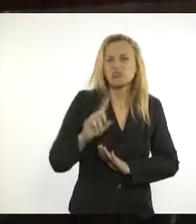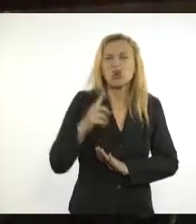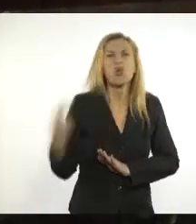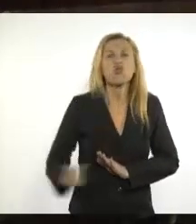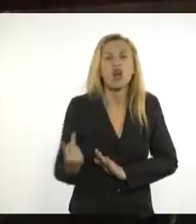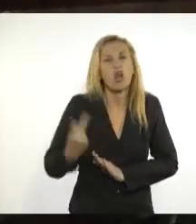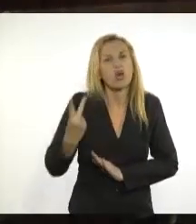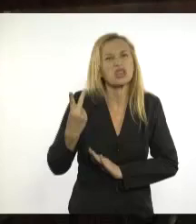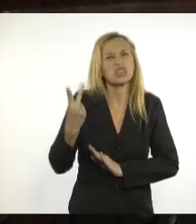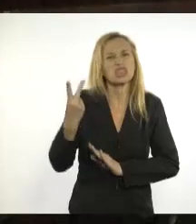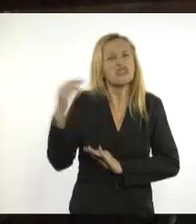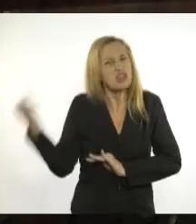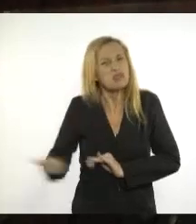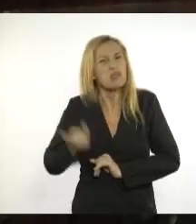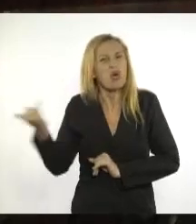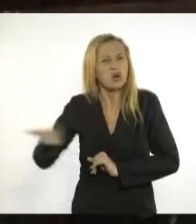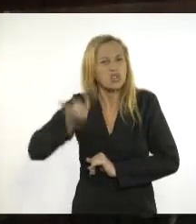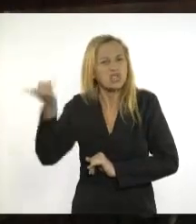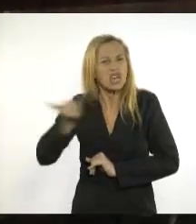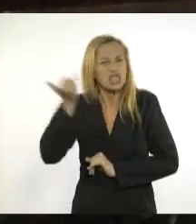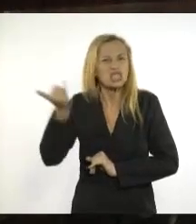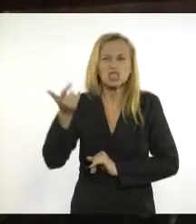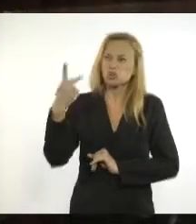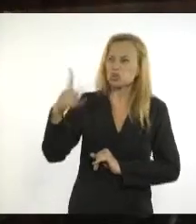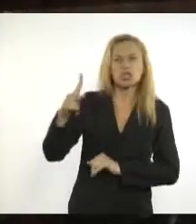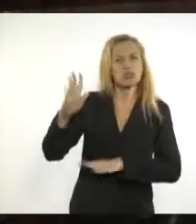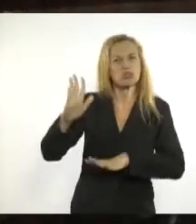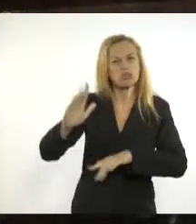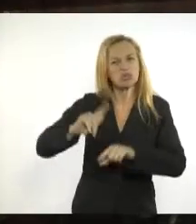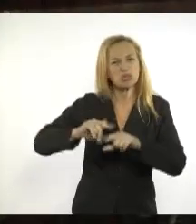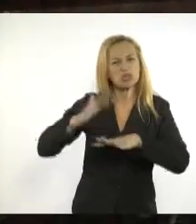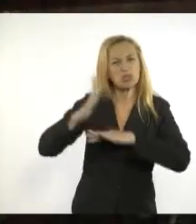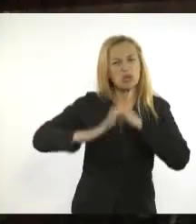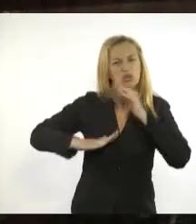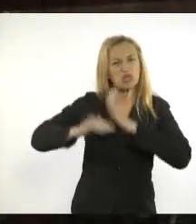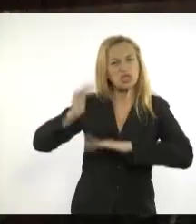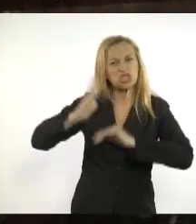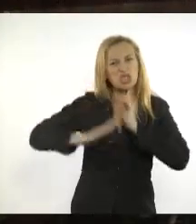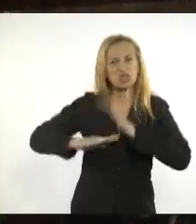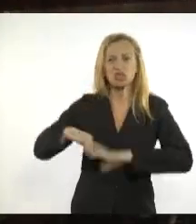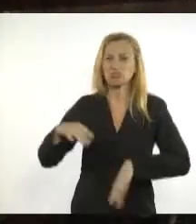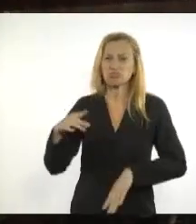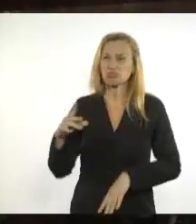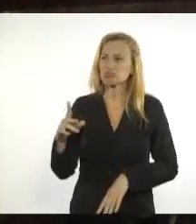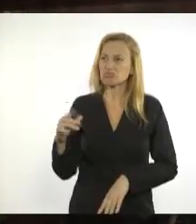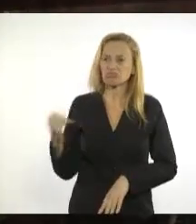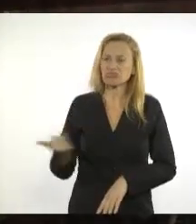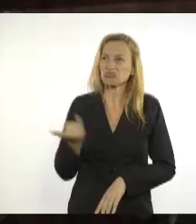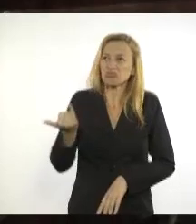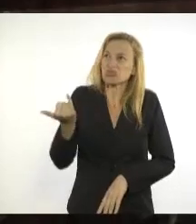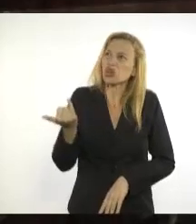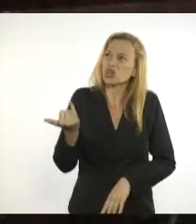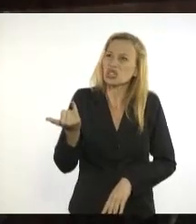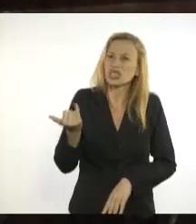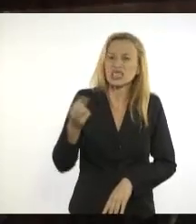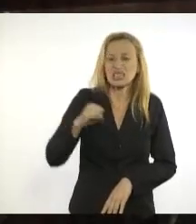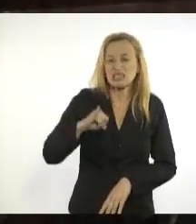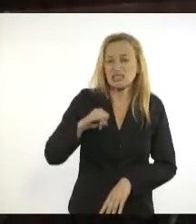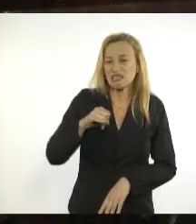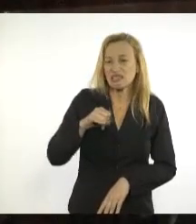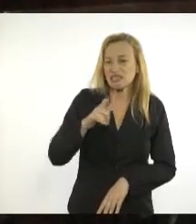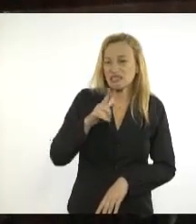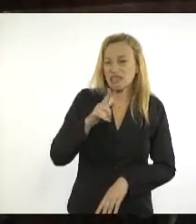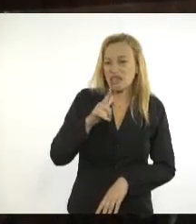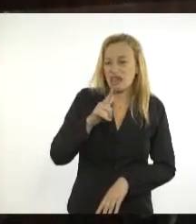valorizavam a importância do seu cargo, porque não interessa se a água tem ou não gosto de beterraba. O